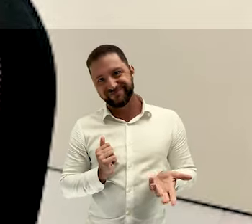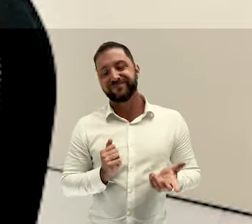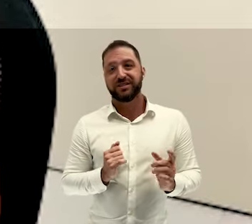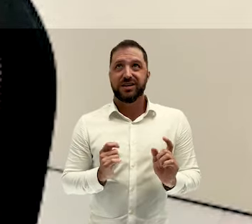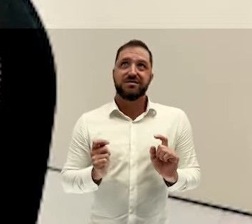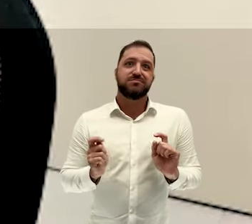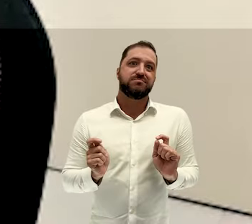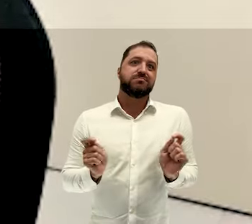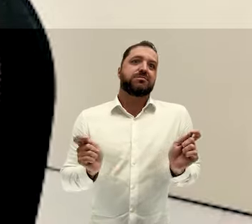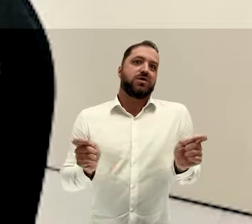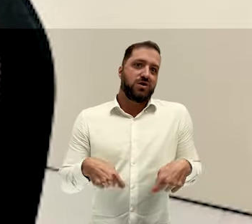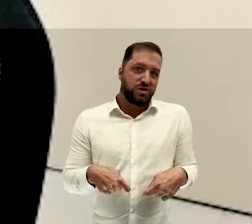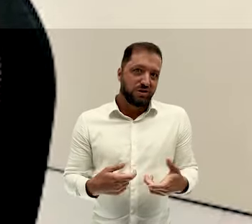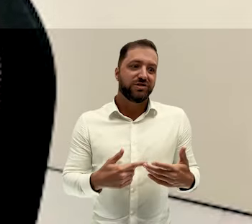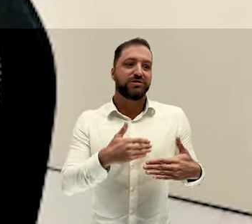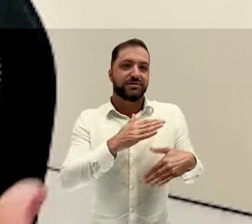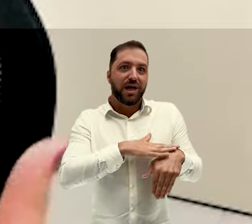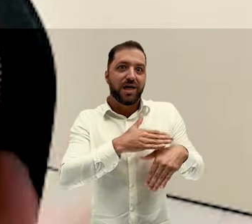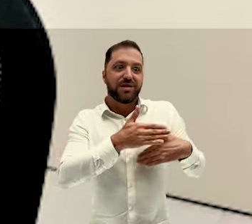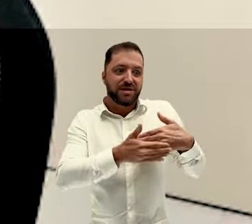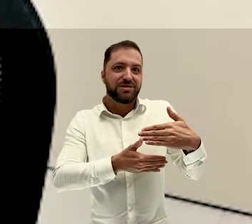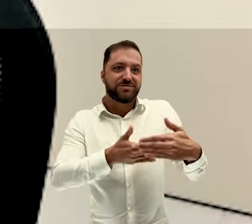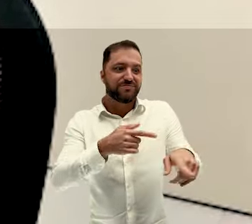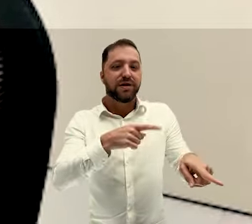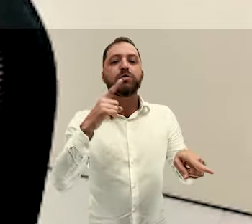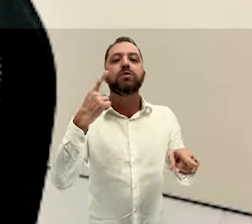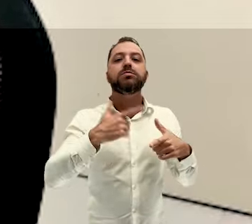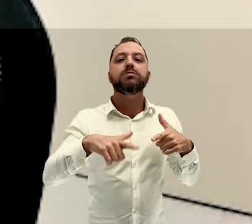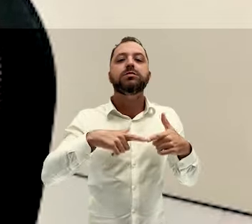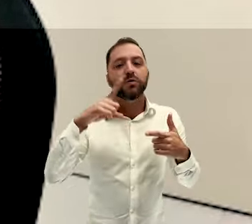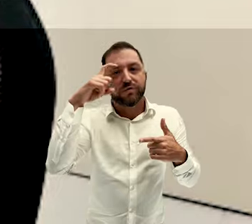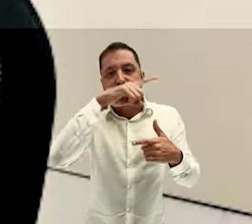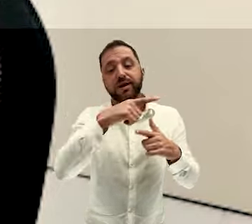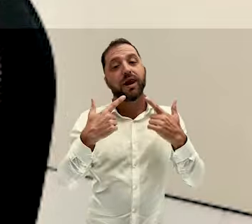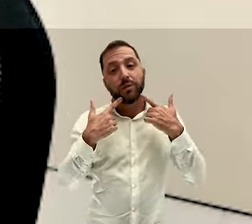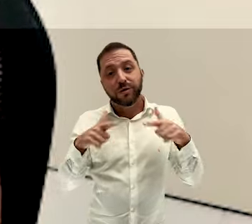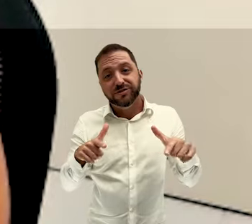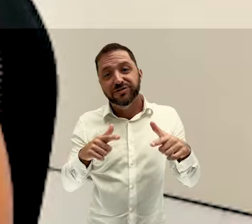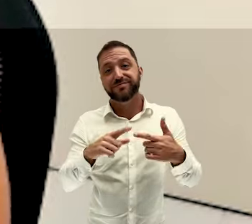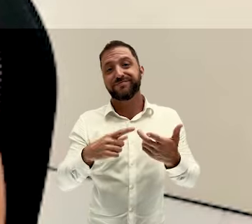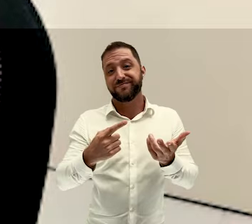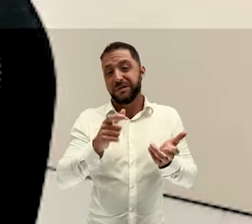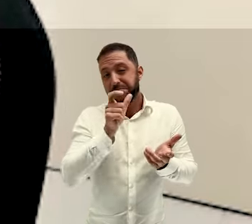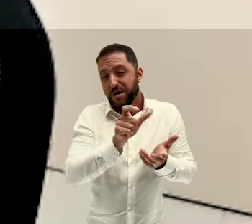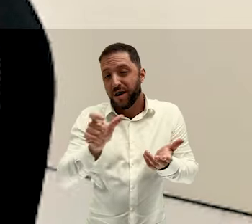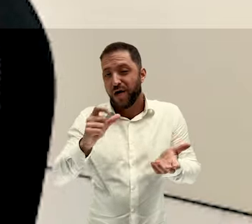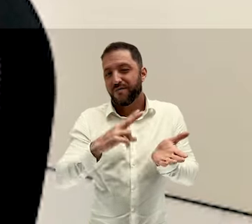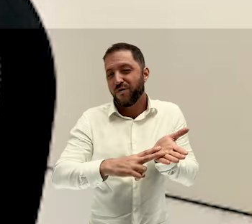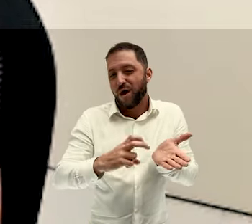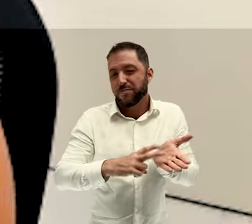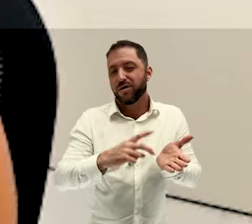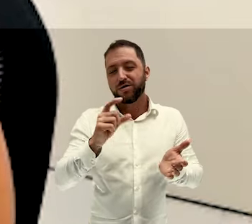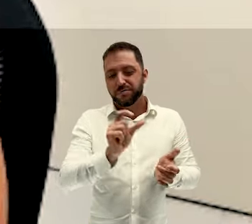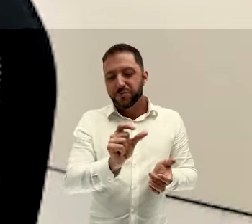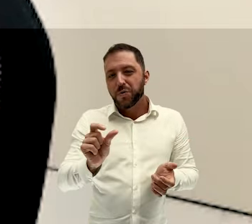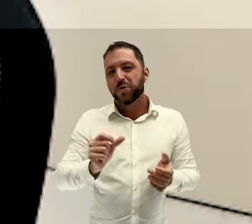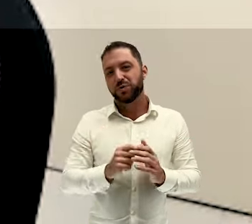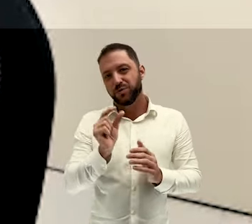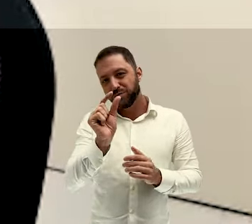é estimulada, ela pode apresentar muitas dificuldades de linguagem, de